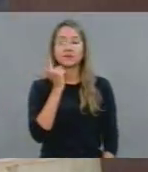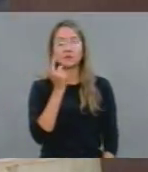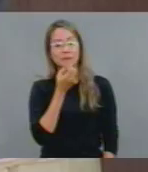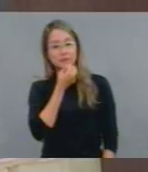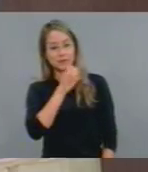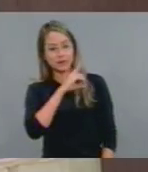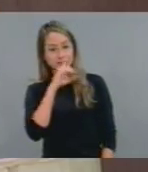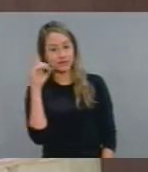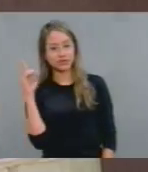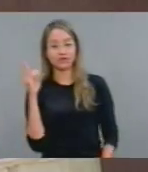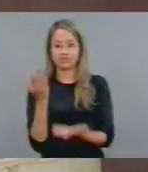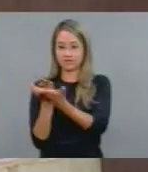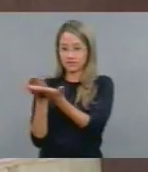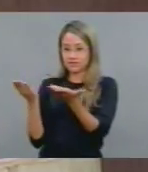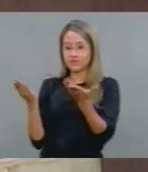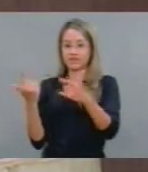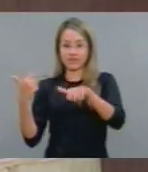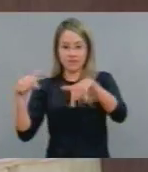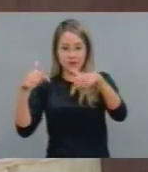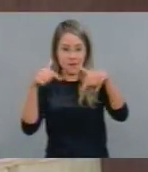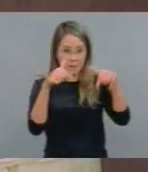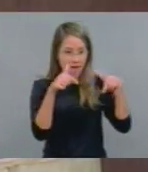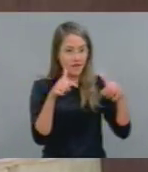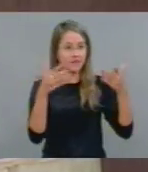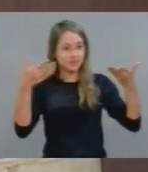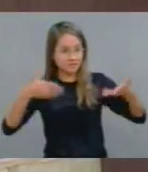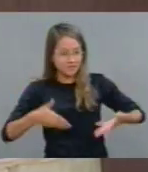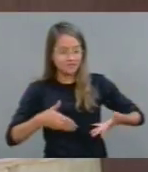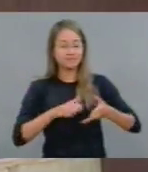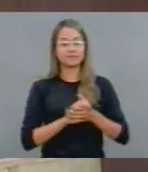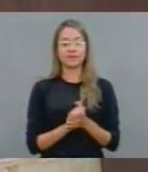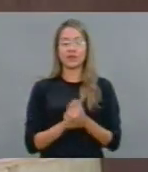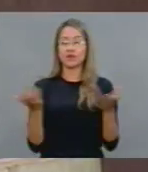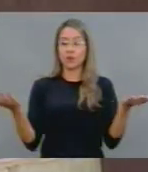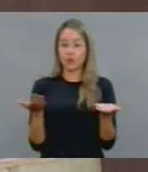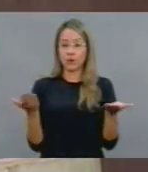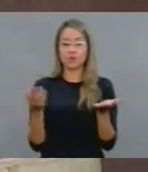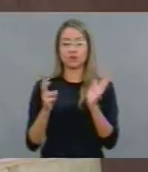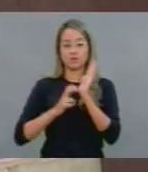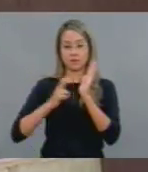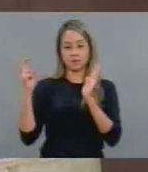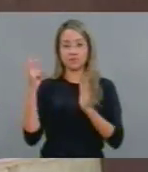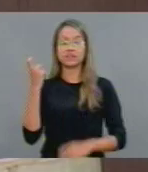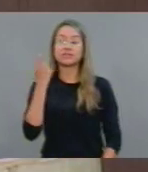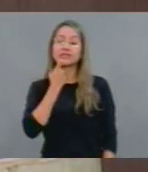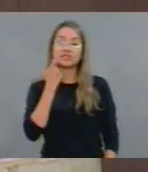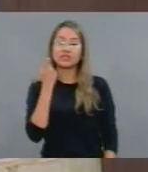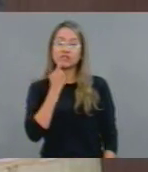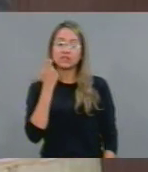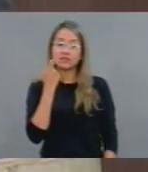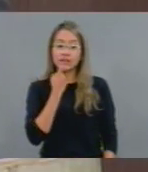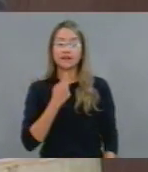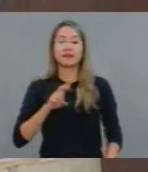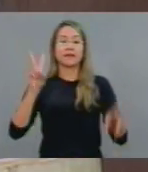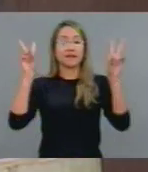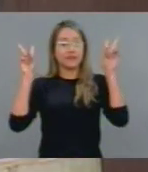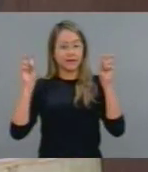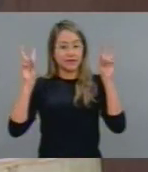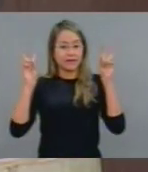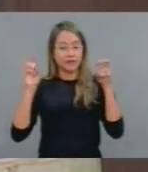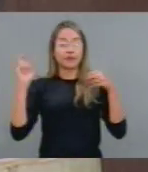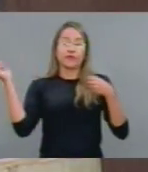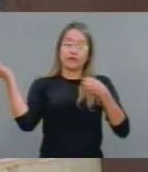aqui da casa. Uma manhã de sexta-feira em que os olhos do Brasil se voltam ao debate